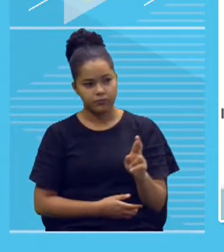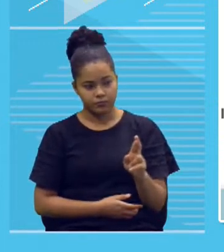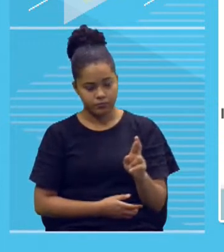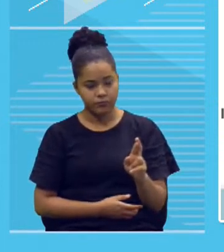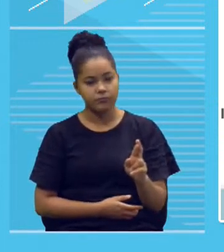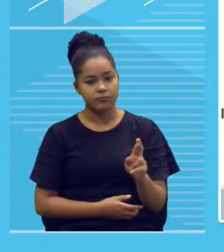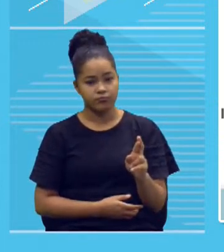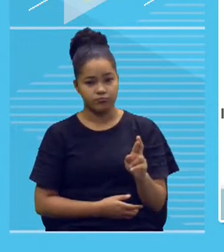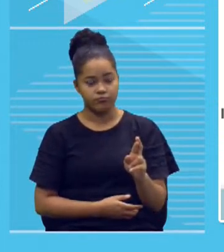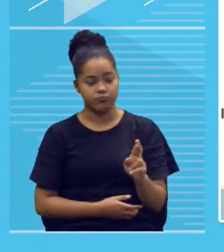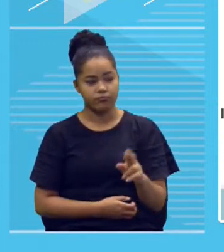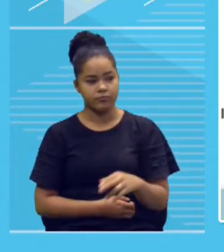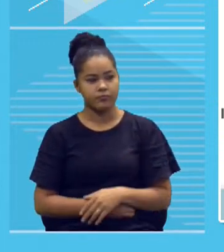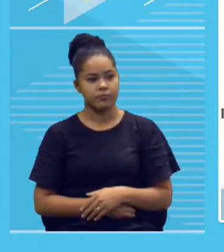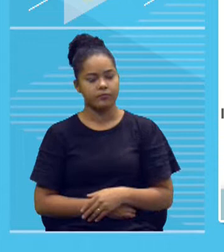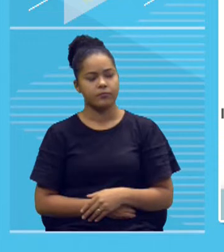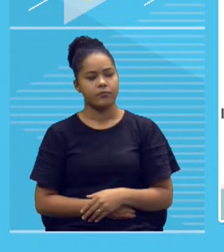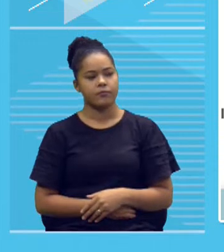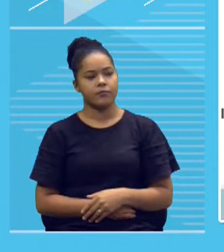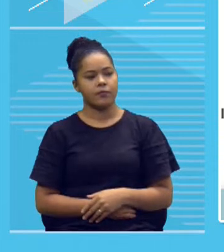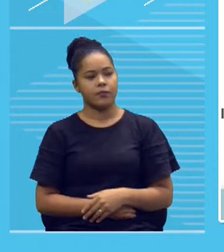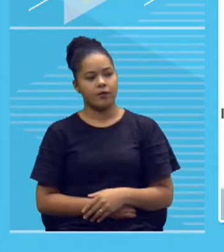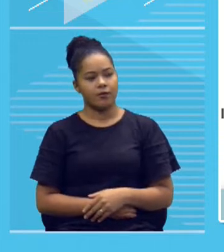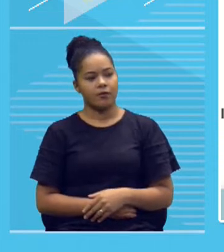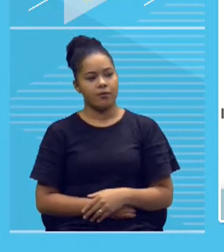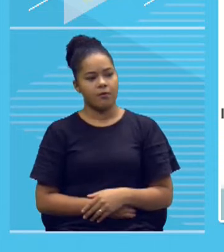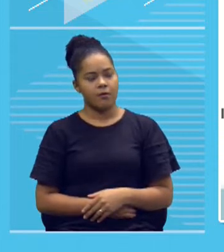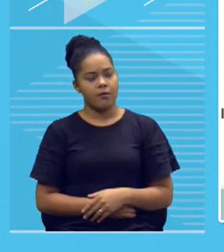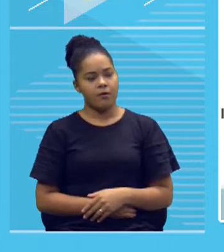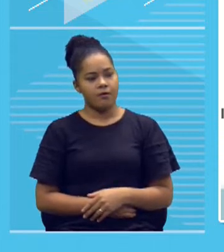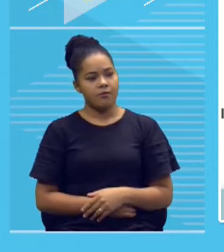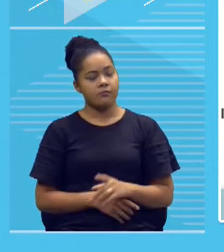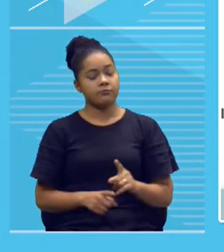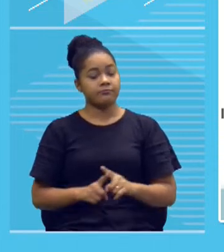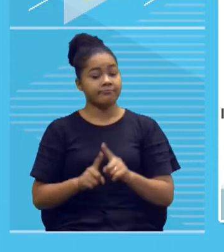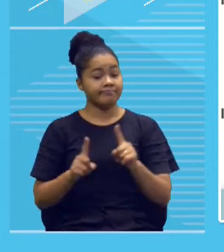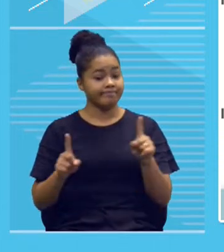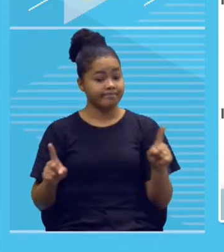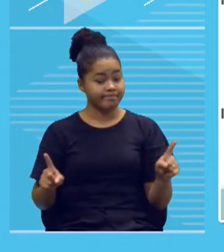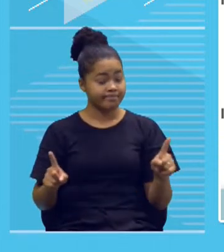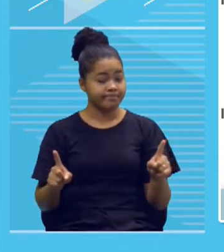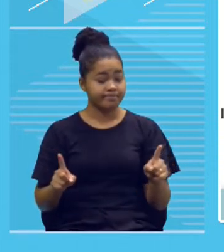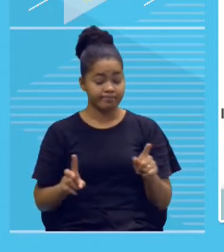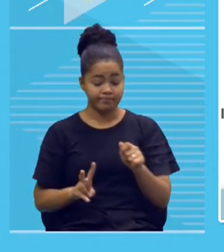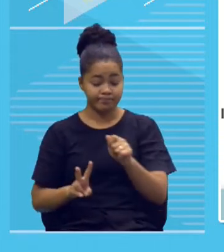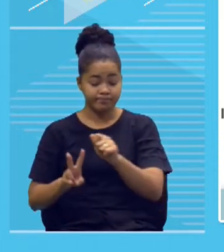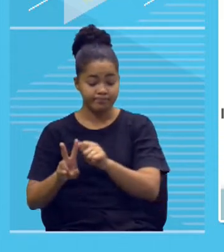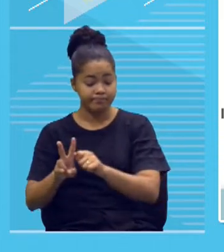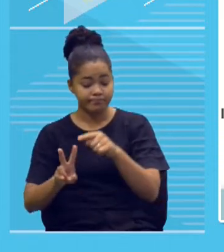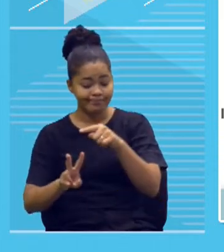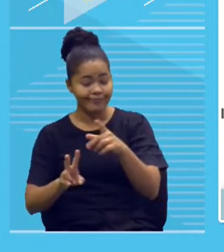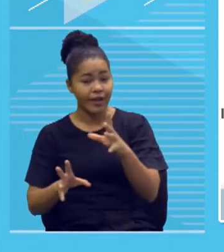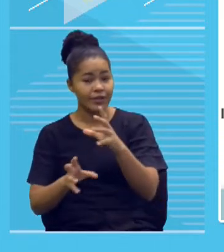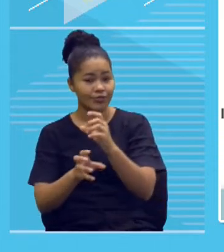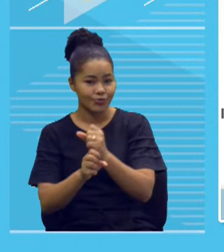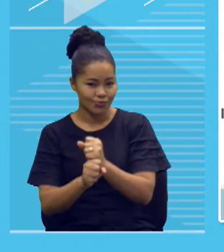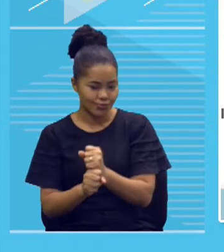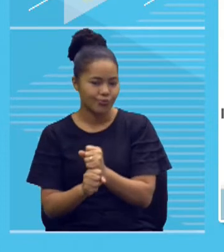204 reais o que acontece é que quando nós formos calcular o juros no segundo mês